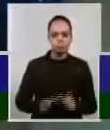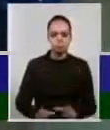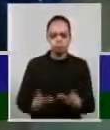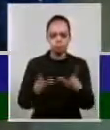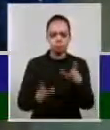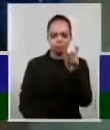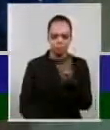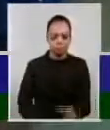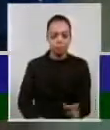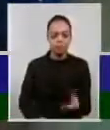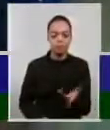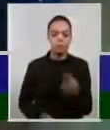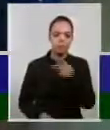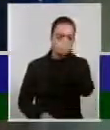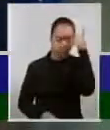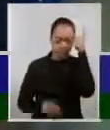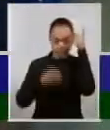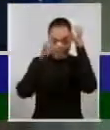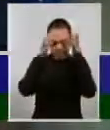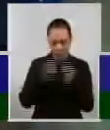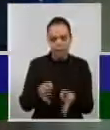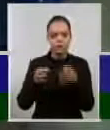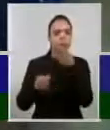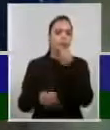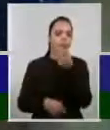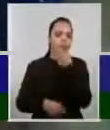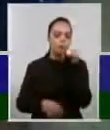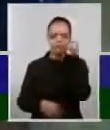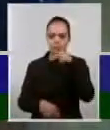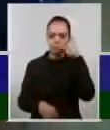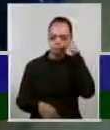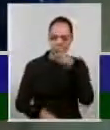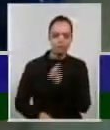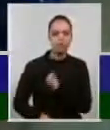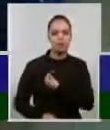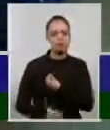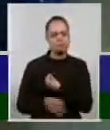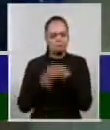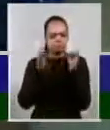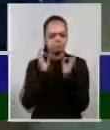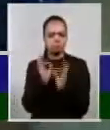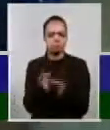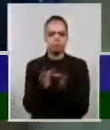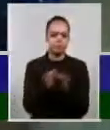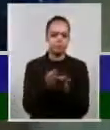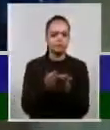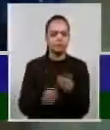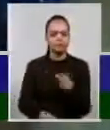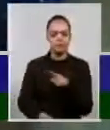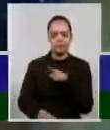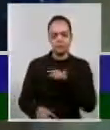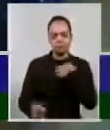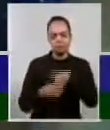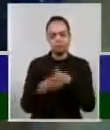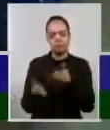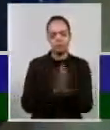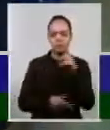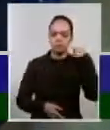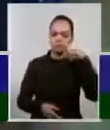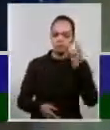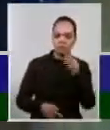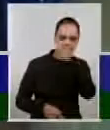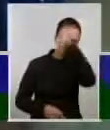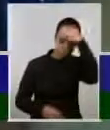é uma pessoa íntegra, um grande homem público de uma vida ilibada, foi eleito deputado federal, foi prefeito de